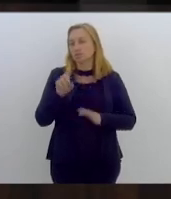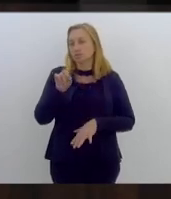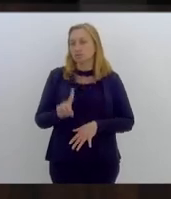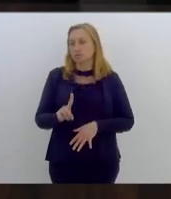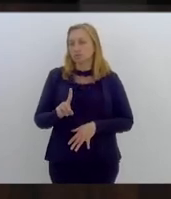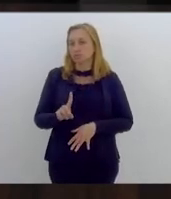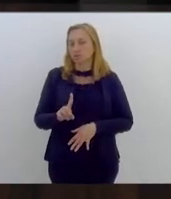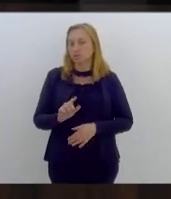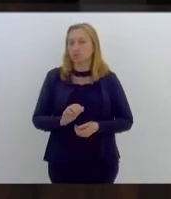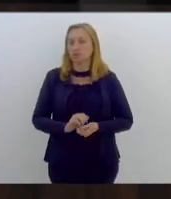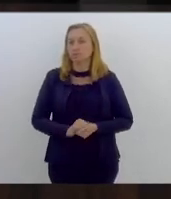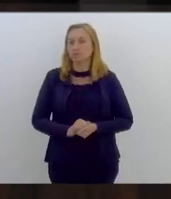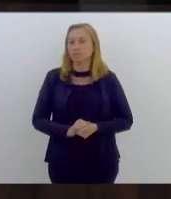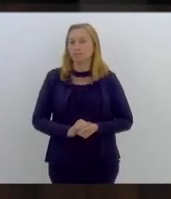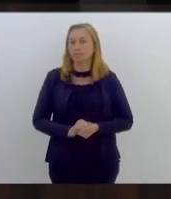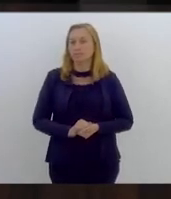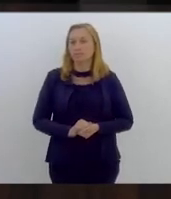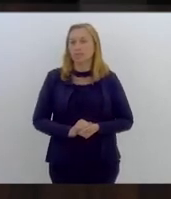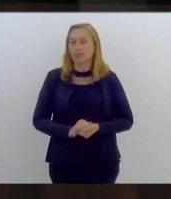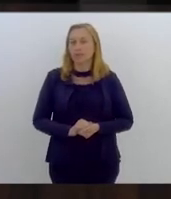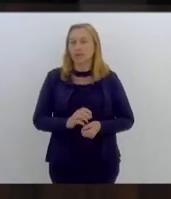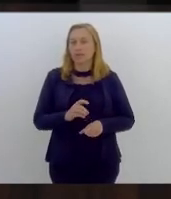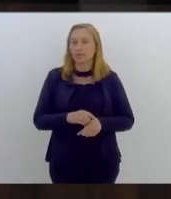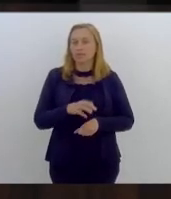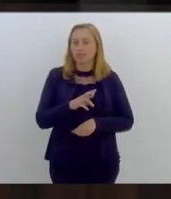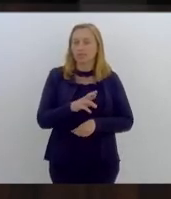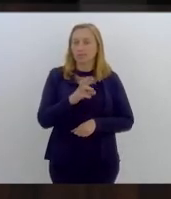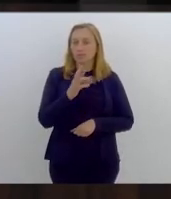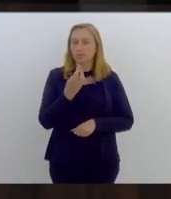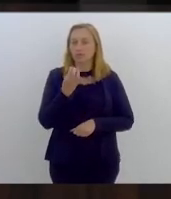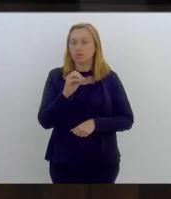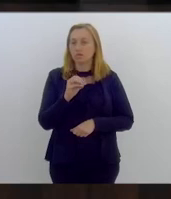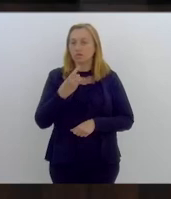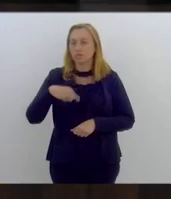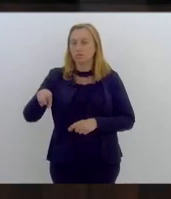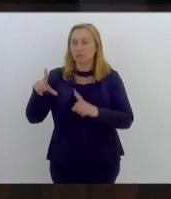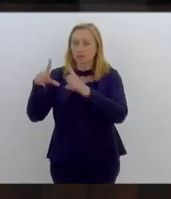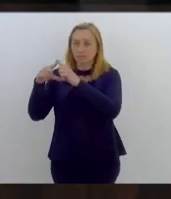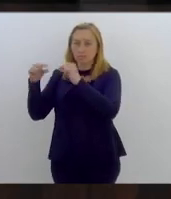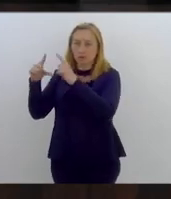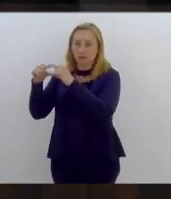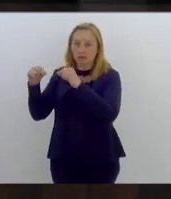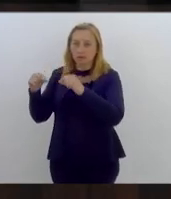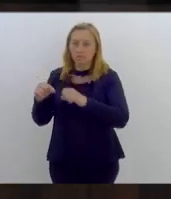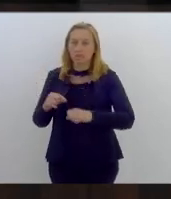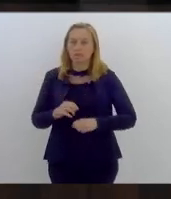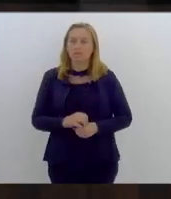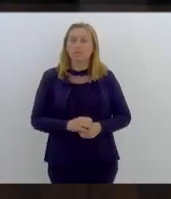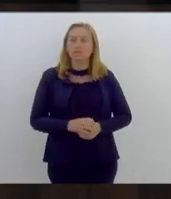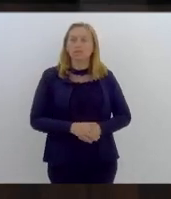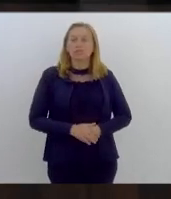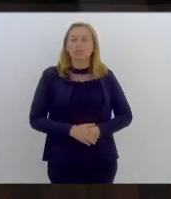nossas prerrogativas, o doutor Rodrigo foi a Brasília, no STF, sustentar, fazer sustentação oral,